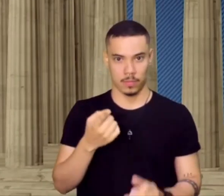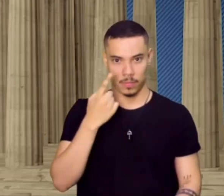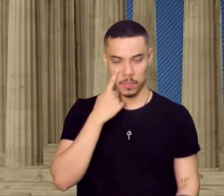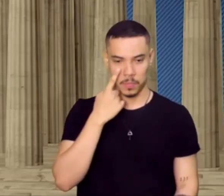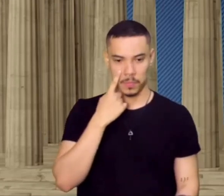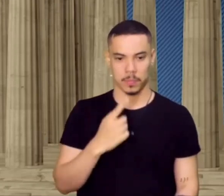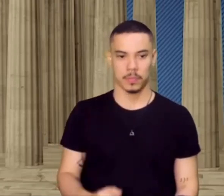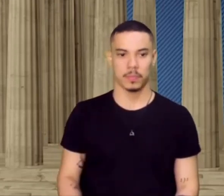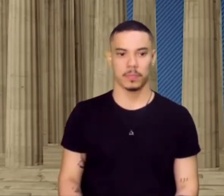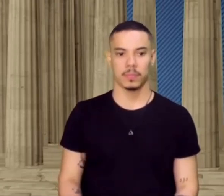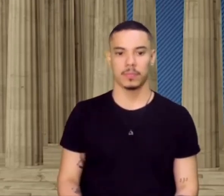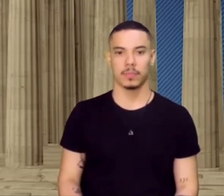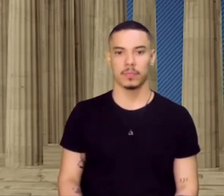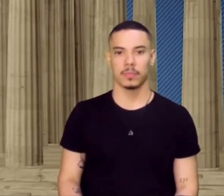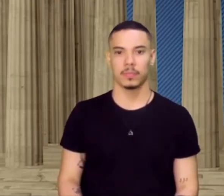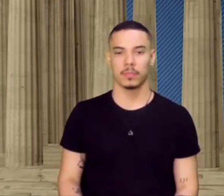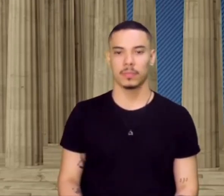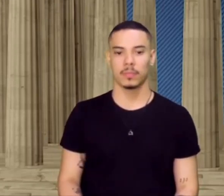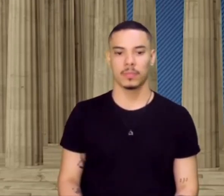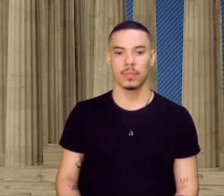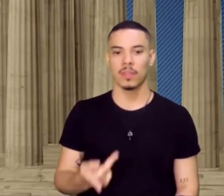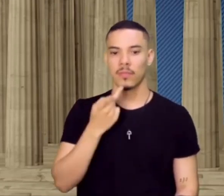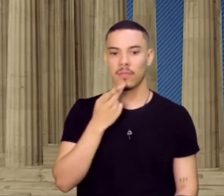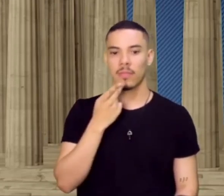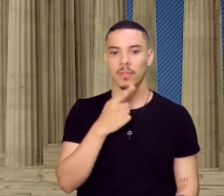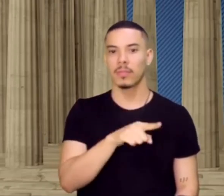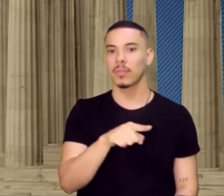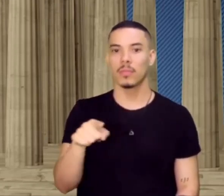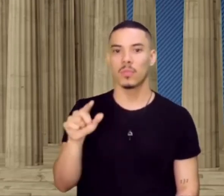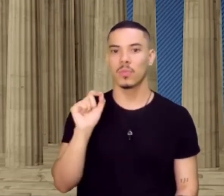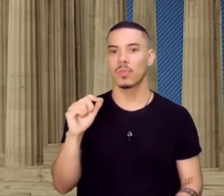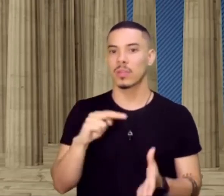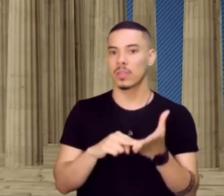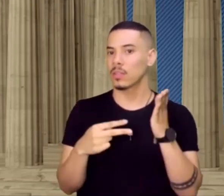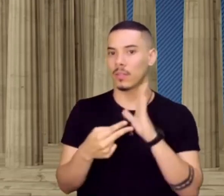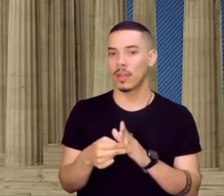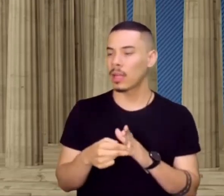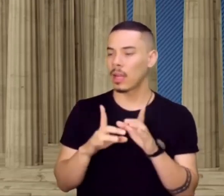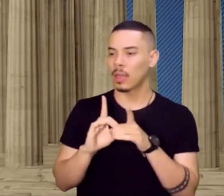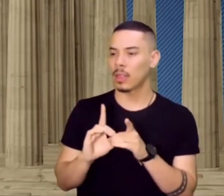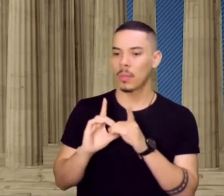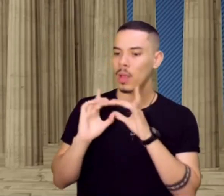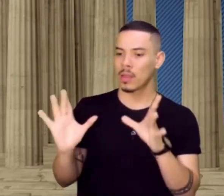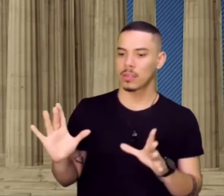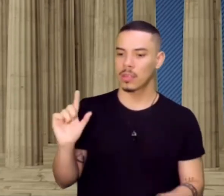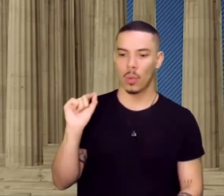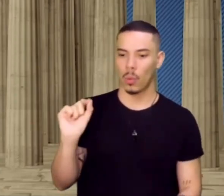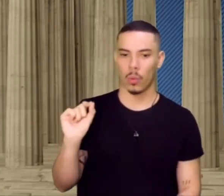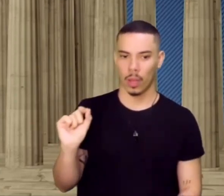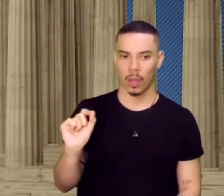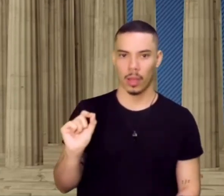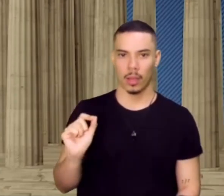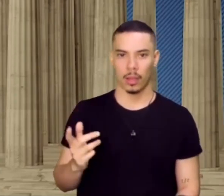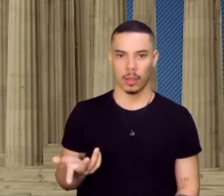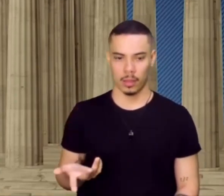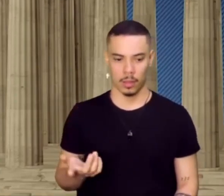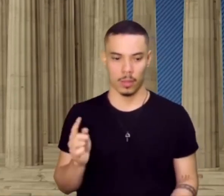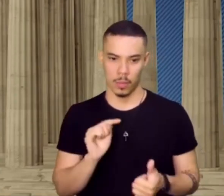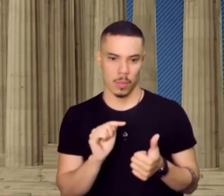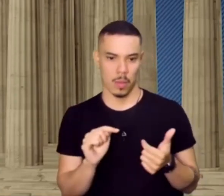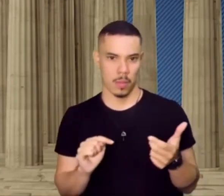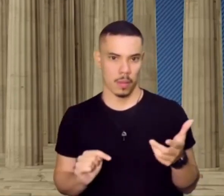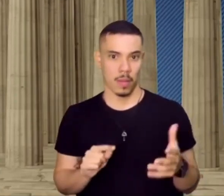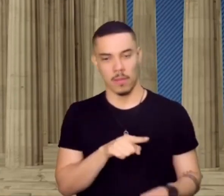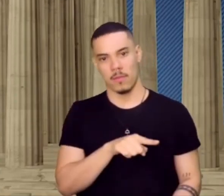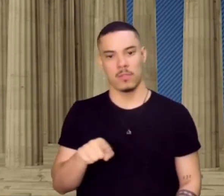ouvir? Fala para todos aí. Democracia é isso, professor. Bora lá, olha aí. Maravilha, né? Vocês já